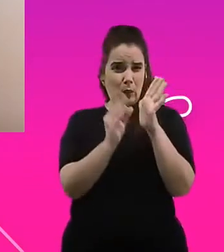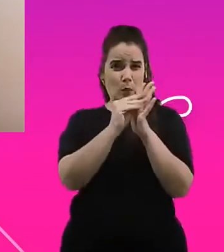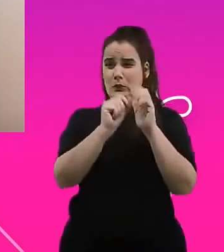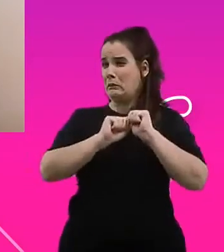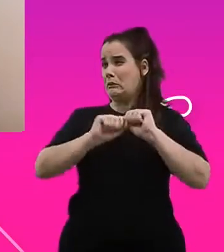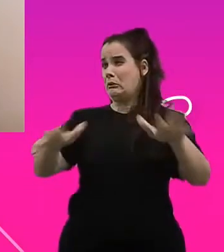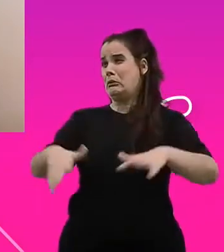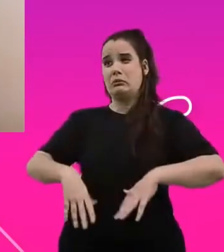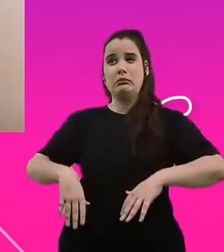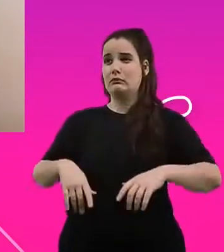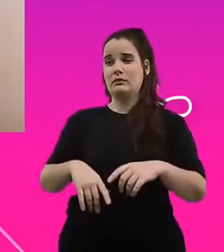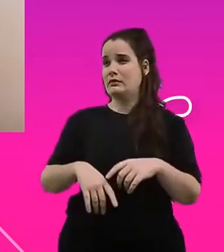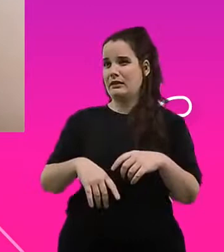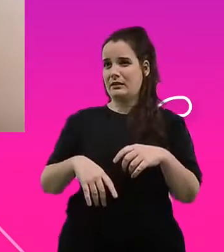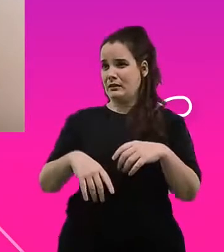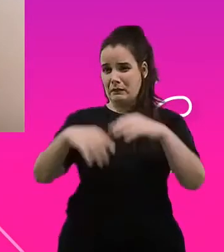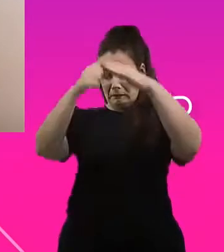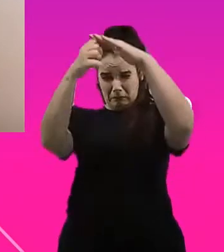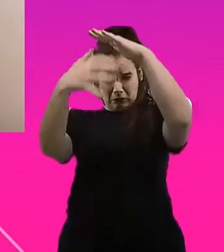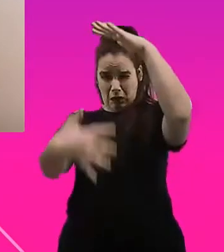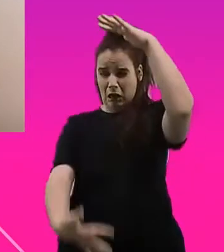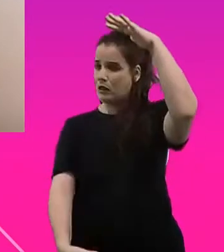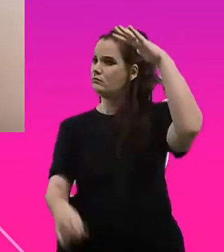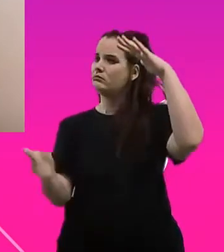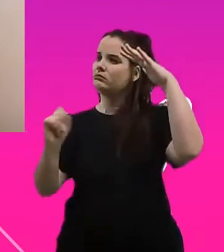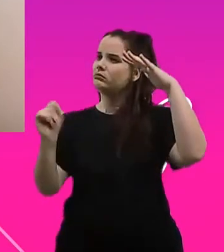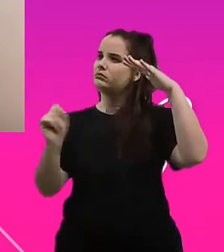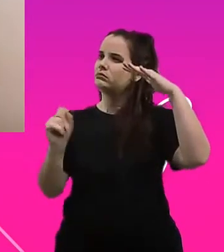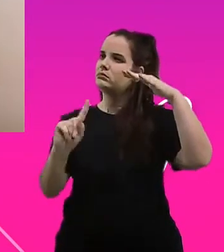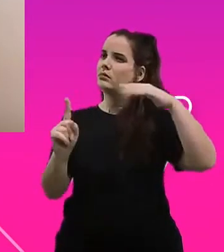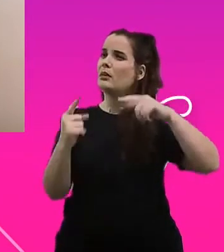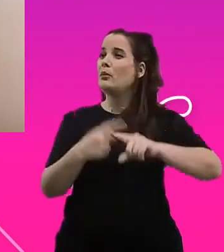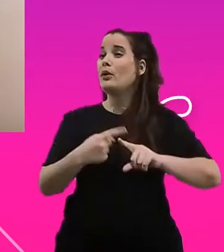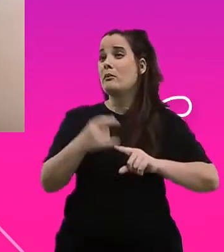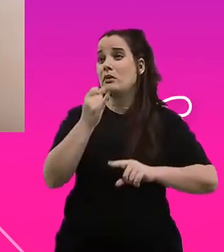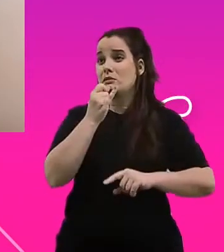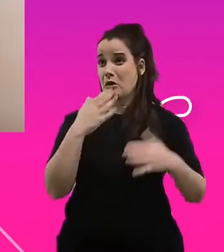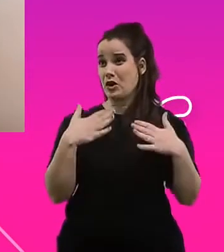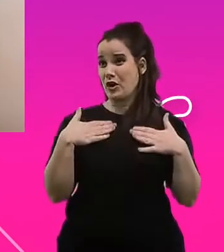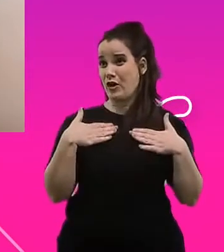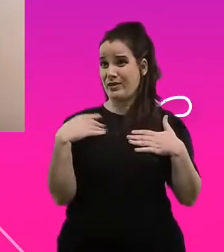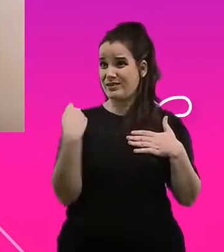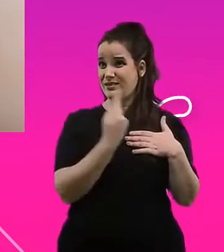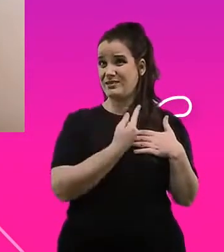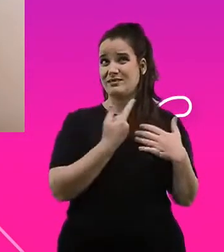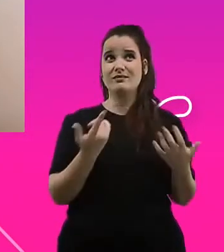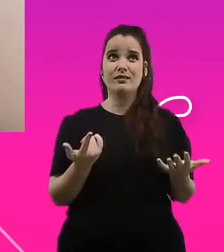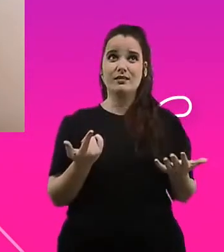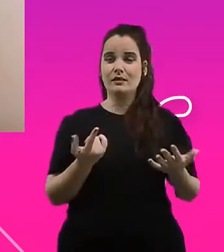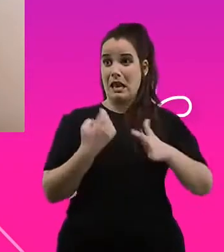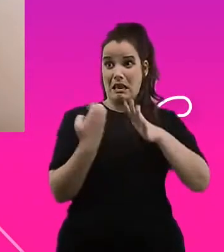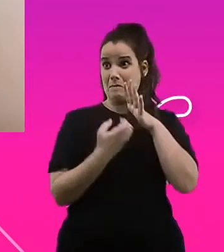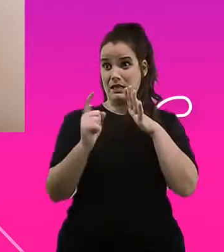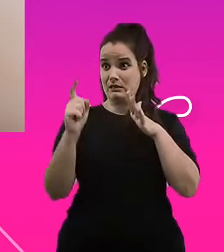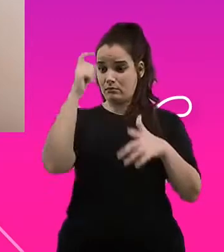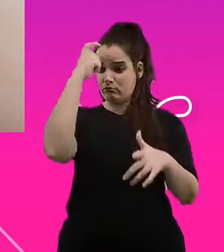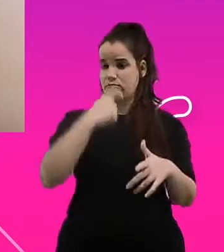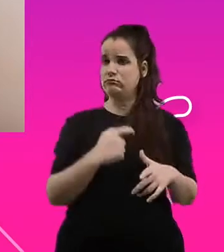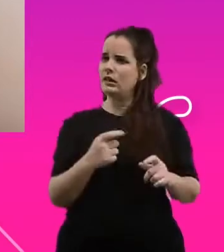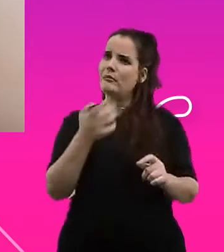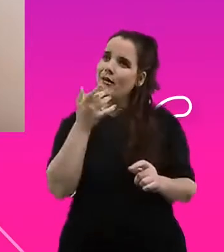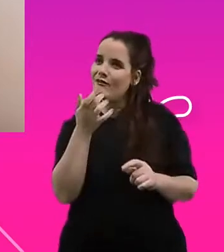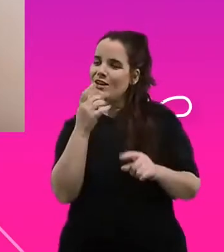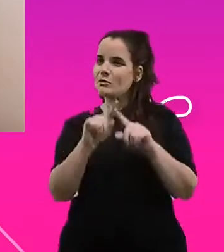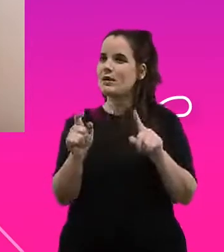no feed, etc. Porque talvez para a gente, como pessoa física, seja um pouco mais fácil, mas aí você fala com alguém que trabalha para uma marca, para uma empresa,